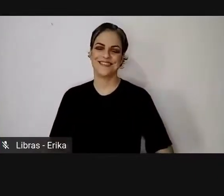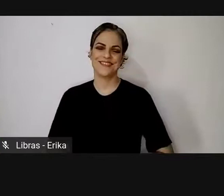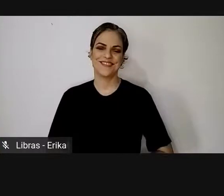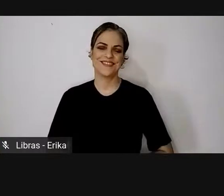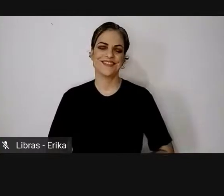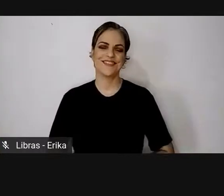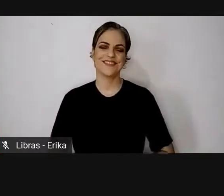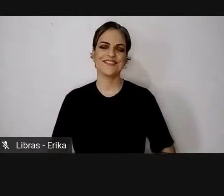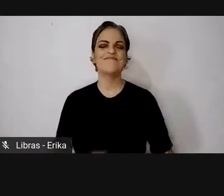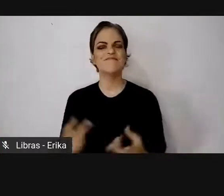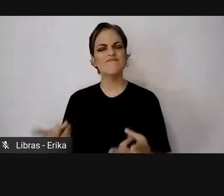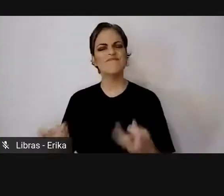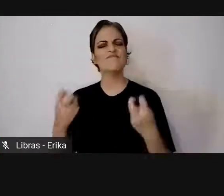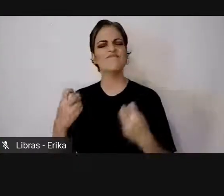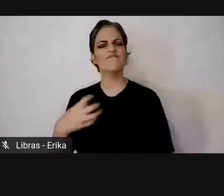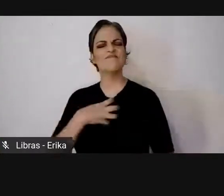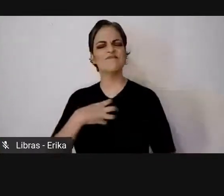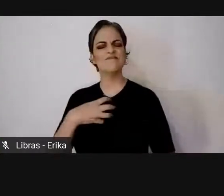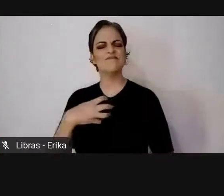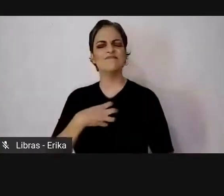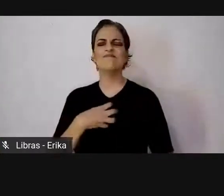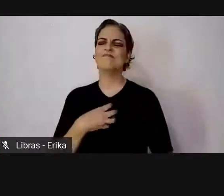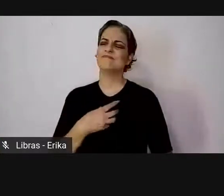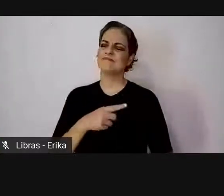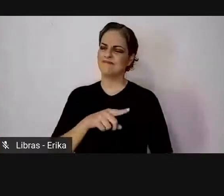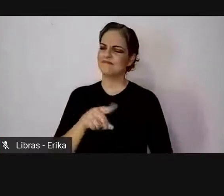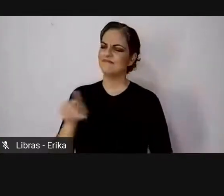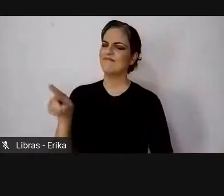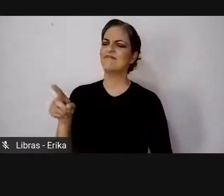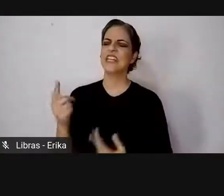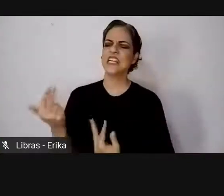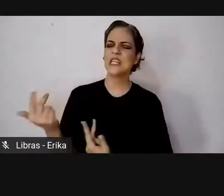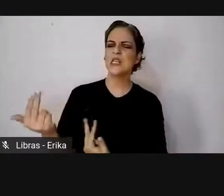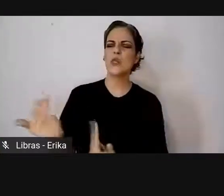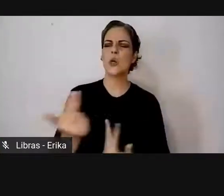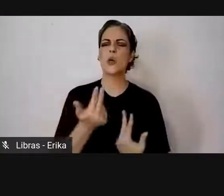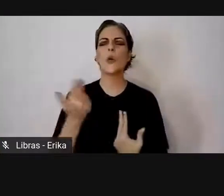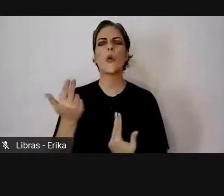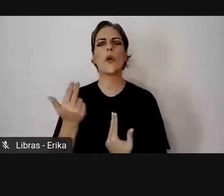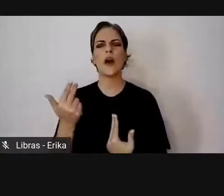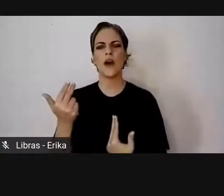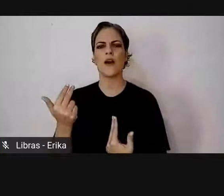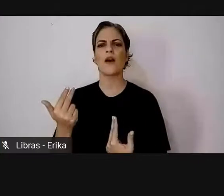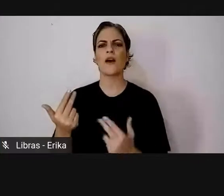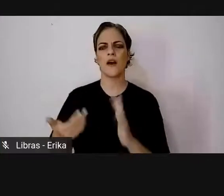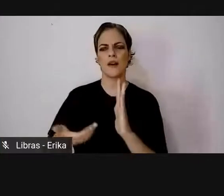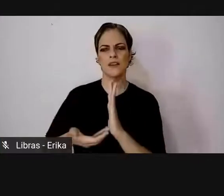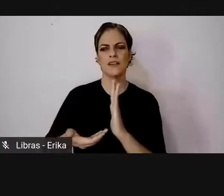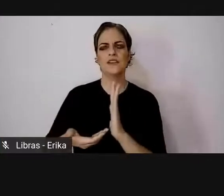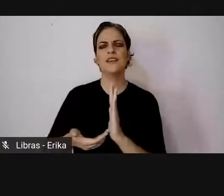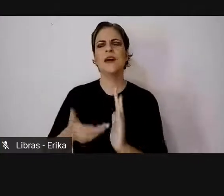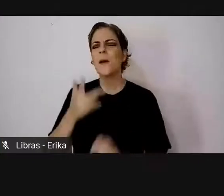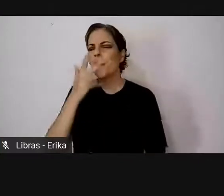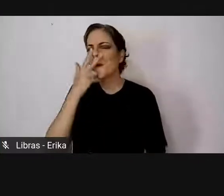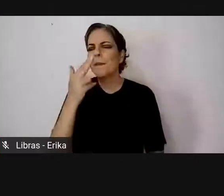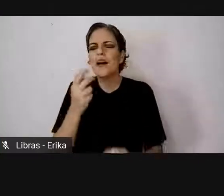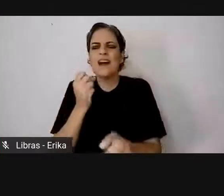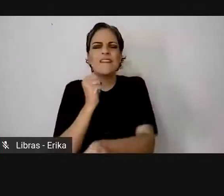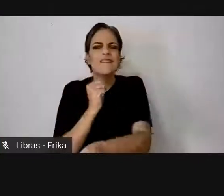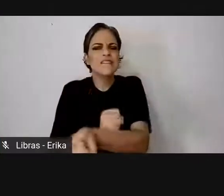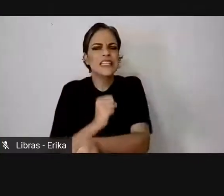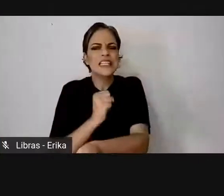Câmara, é uma cachaça. Você começa a viver aquele dia a dia da Câmara dos